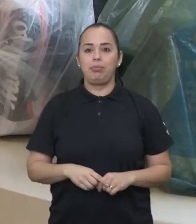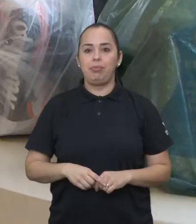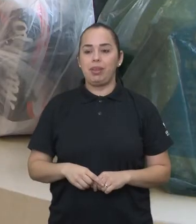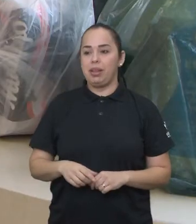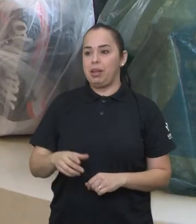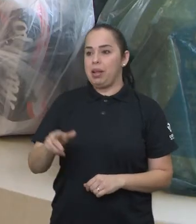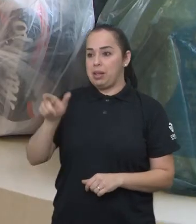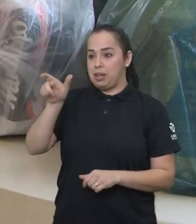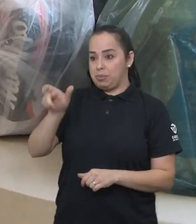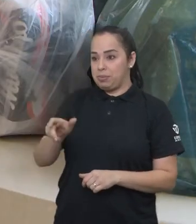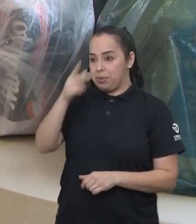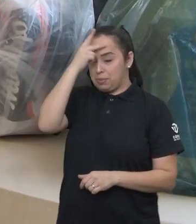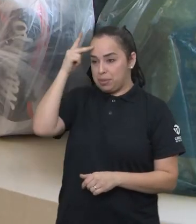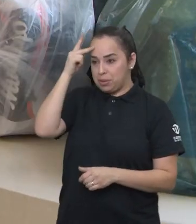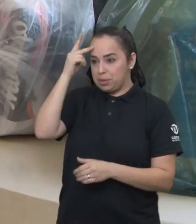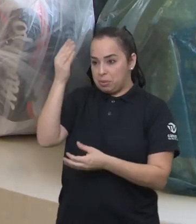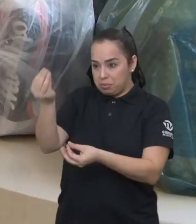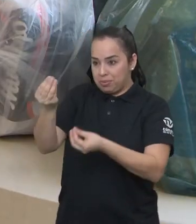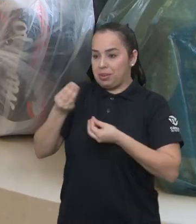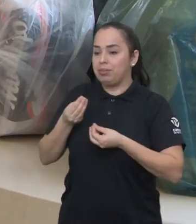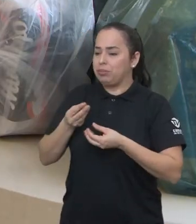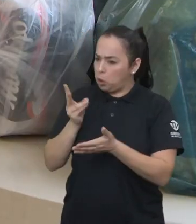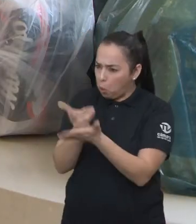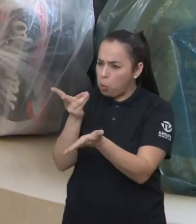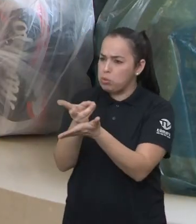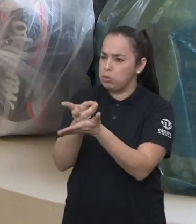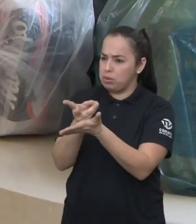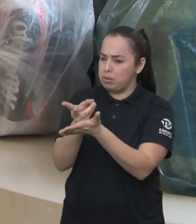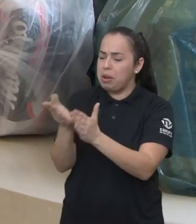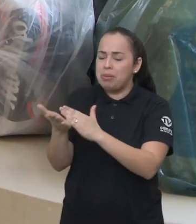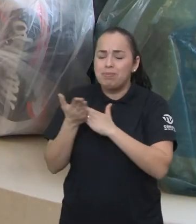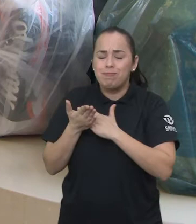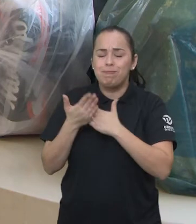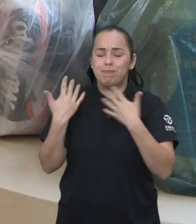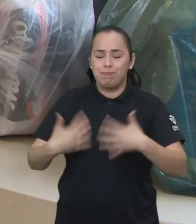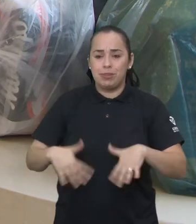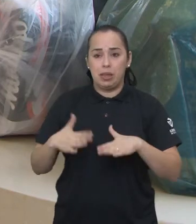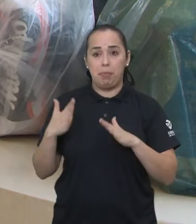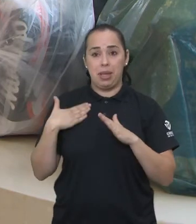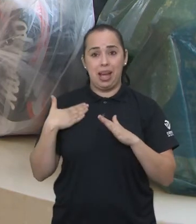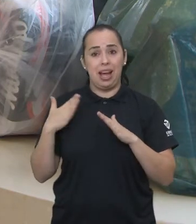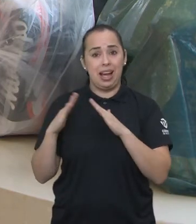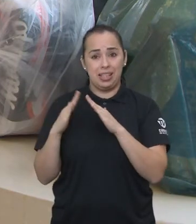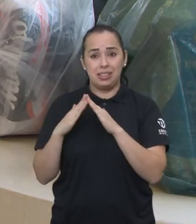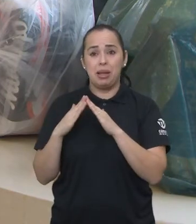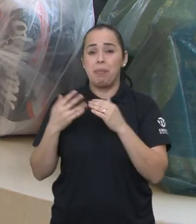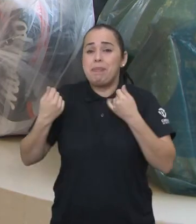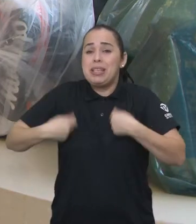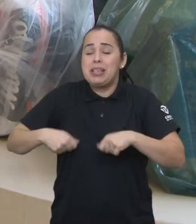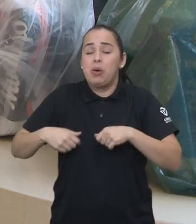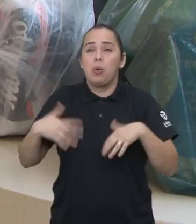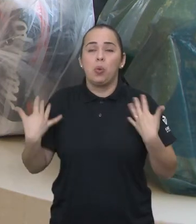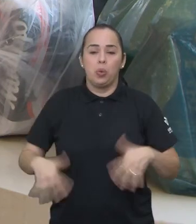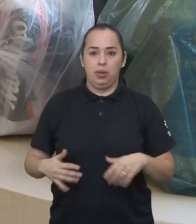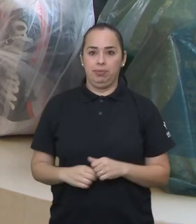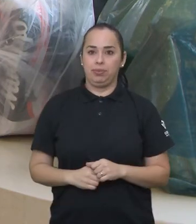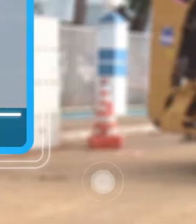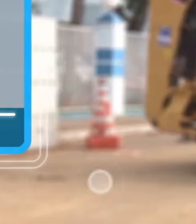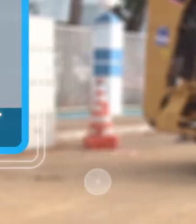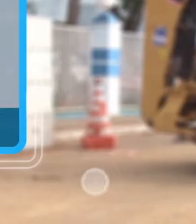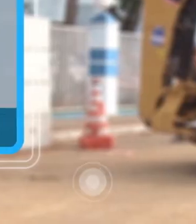recado para quem doa também eu falo olha continua porque ajuda ajuda de verdade de verdade mesmo lá em casa nós tava precisando muito